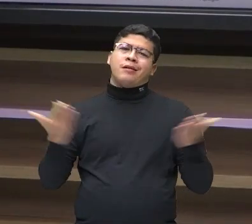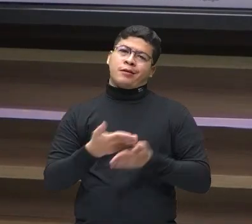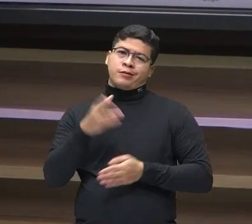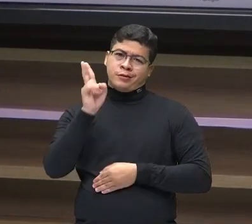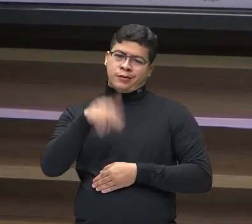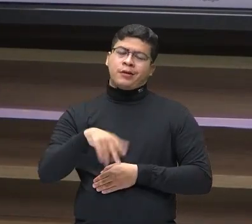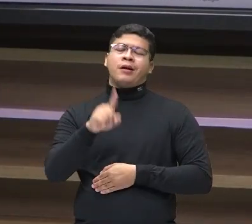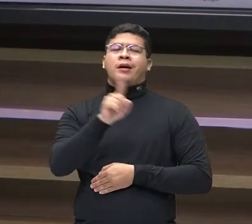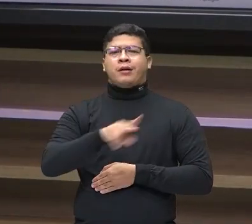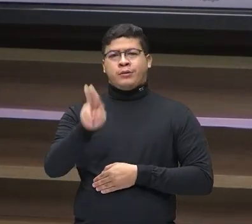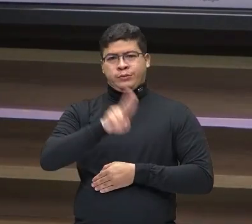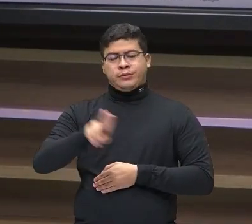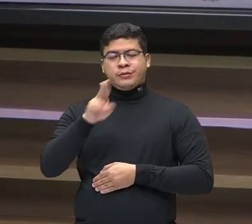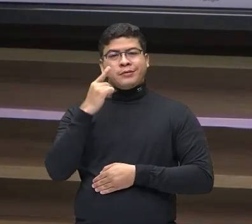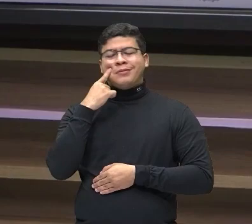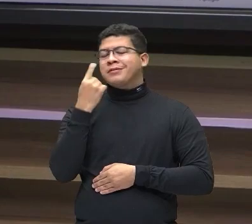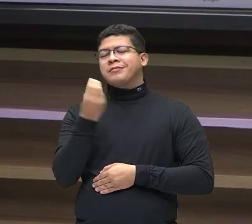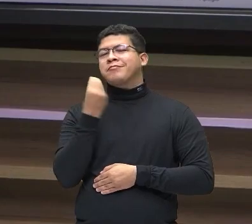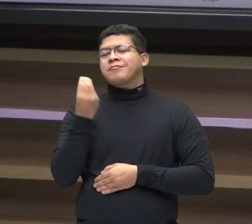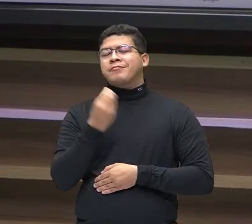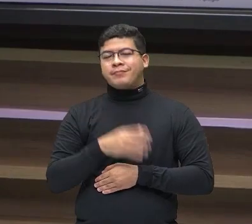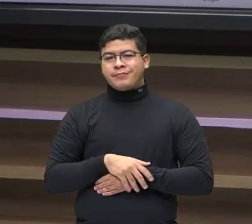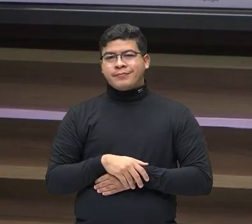hoje. Vamos observar que em